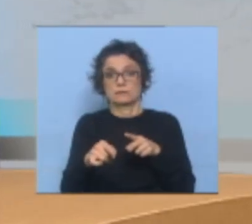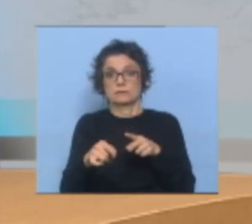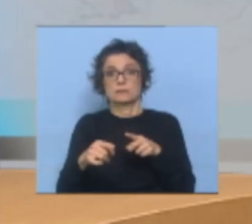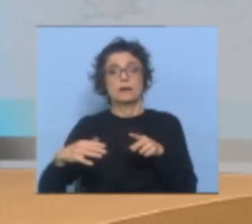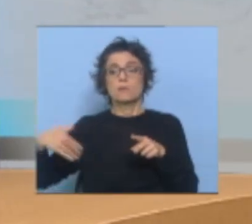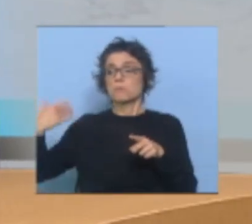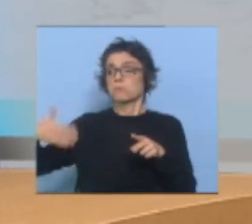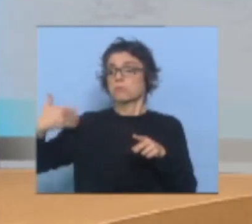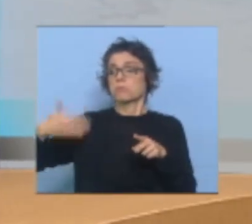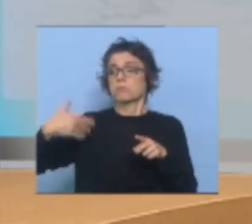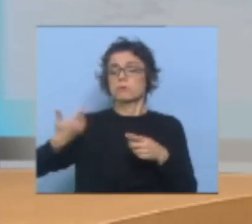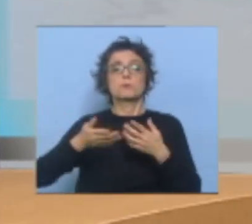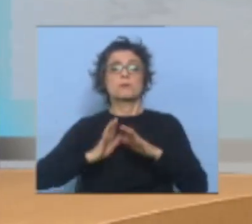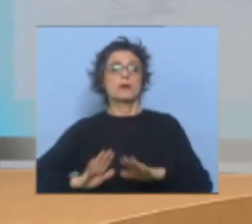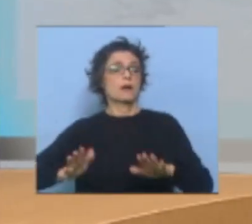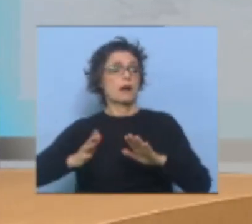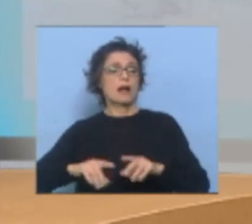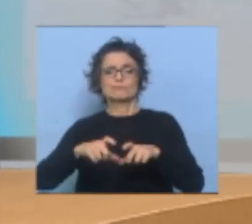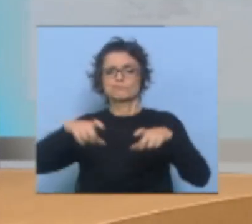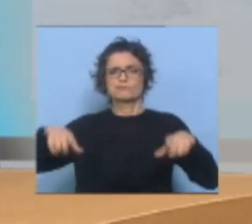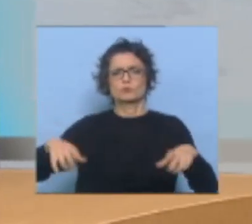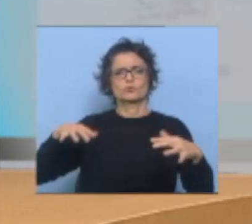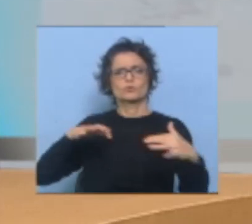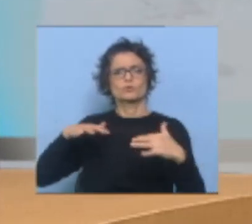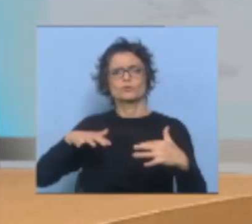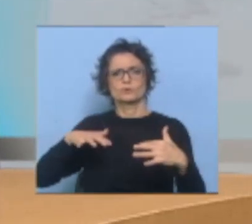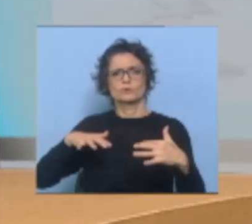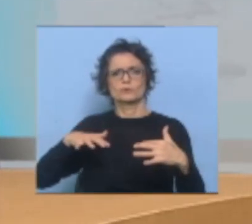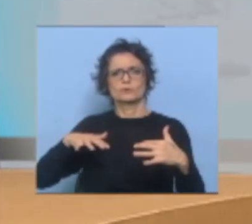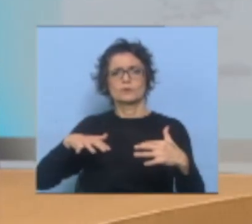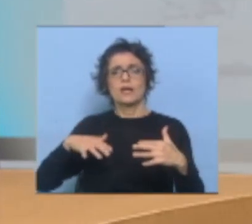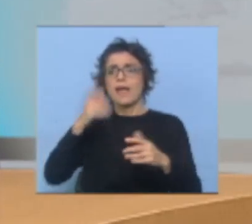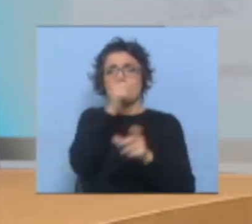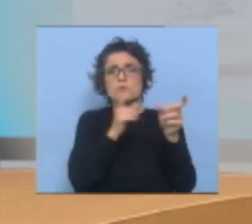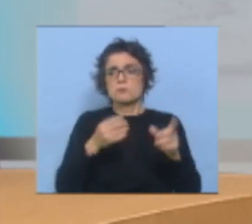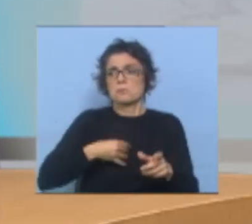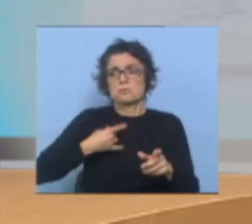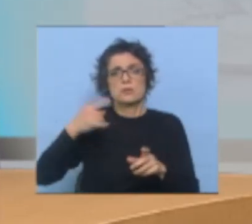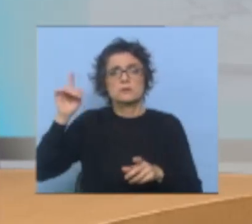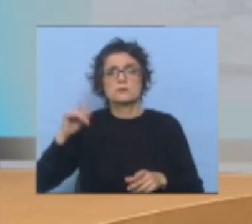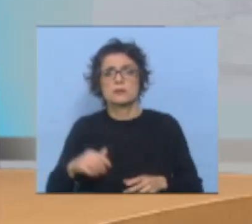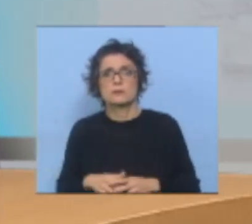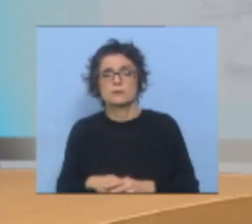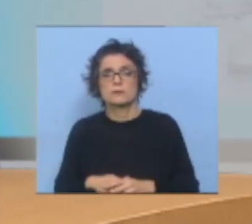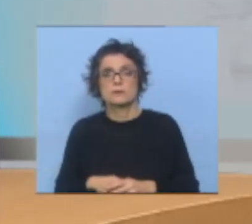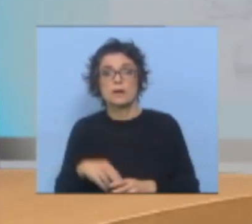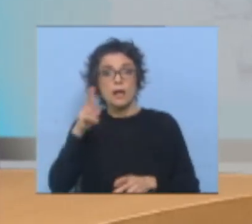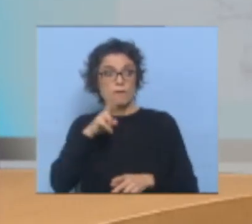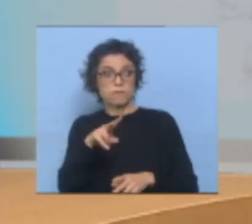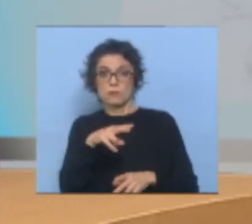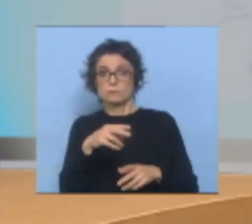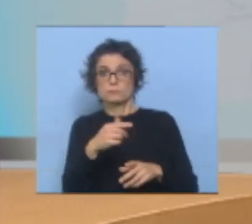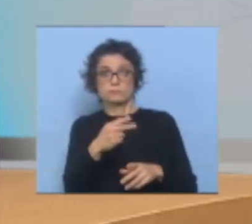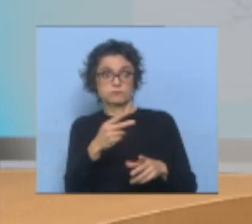nos estádios sem que ninguém se preocupasse com isso. Ou seja, vimos, aliás, nas imagens